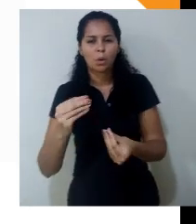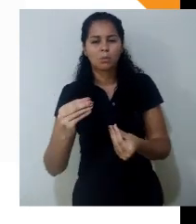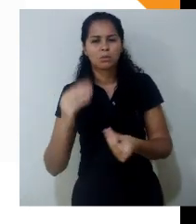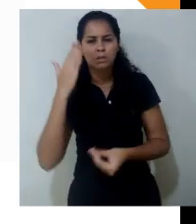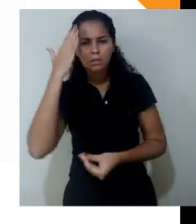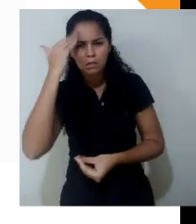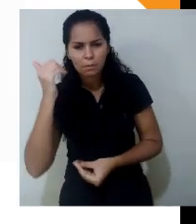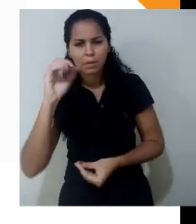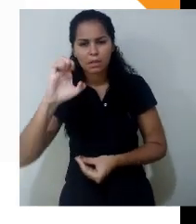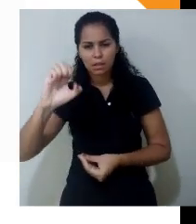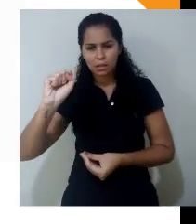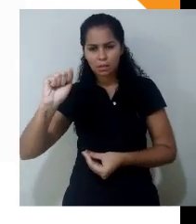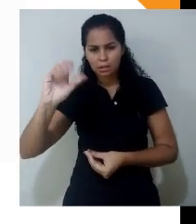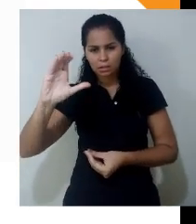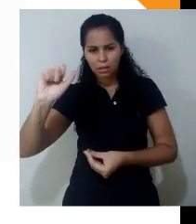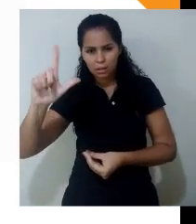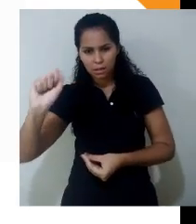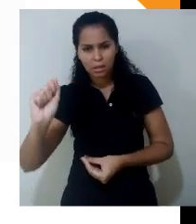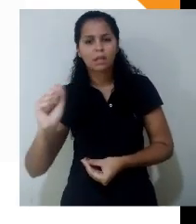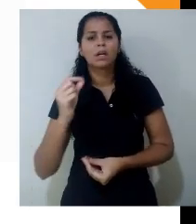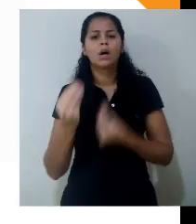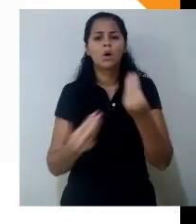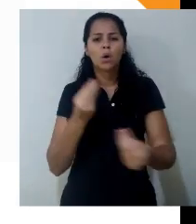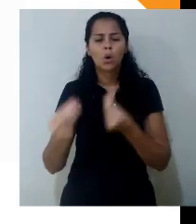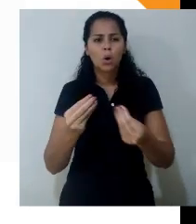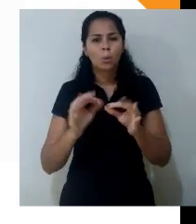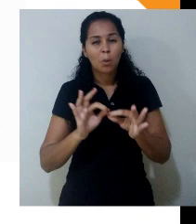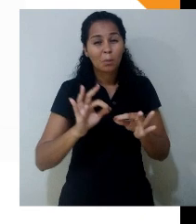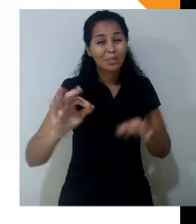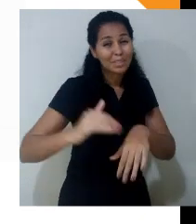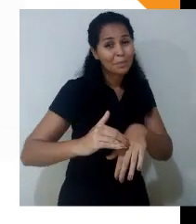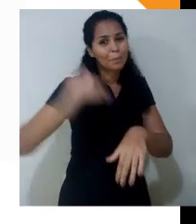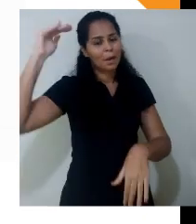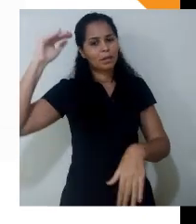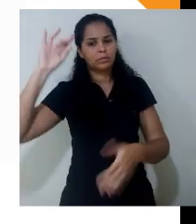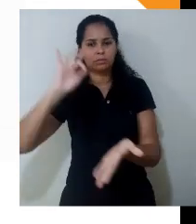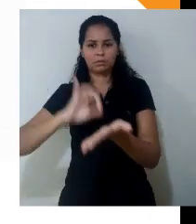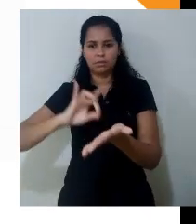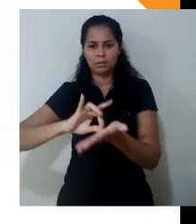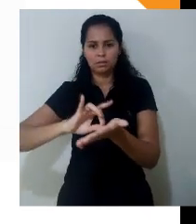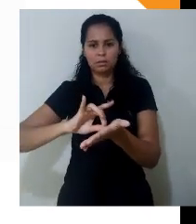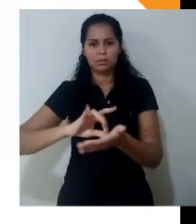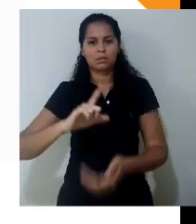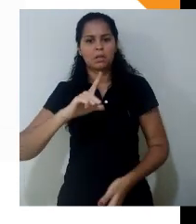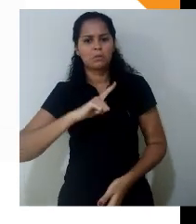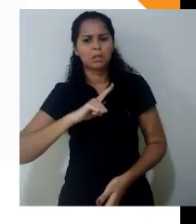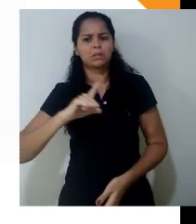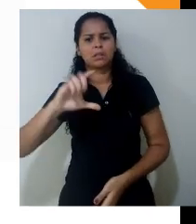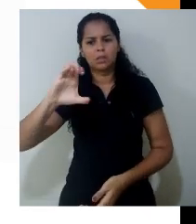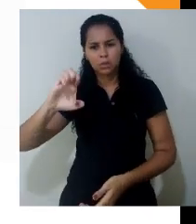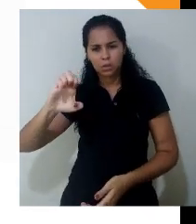escala, o comprimento representado ele vai ser maior do que o comprimento real. Eu vou ter uma